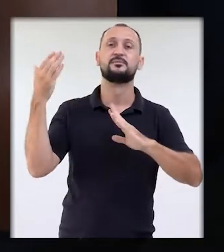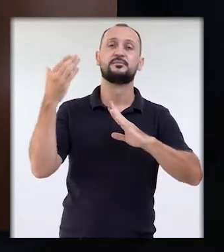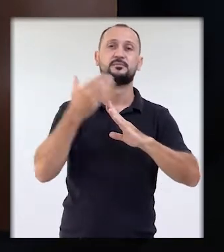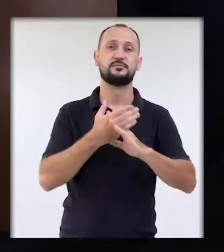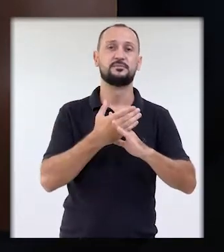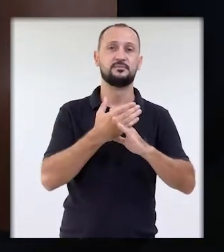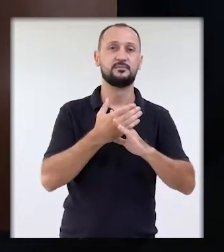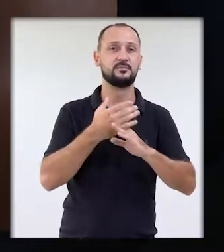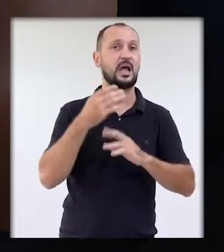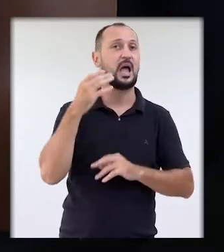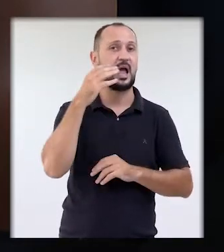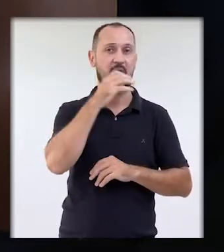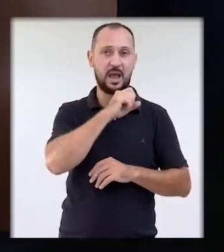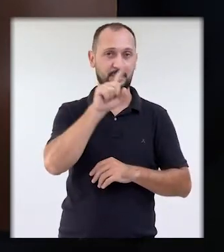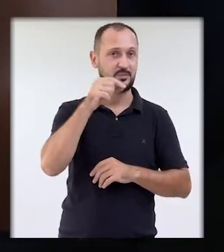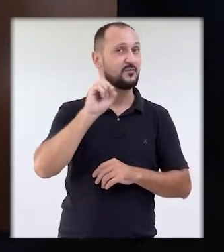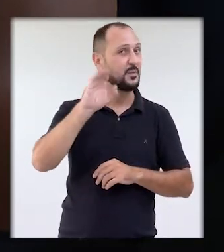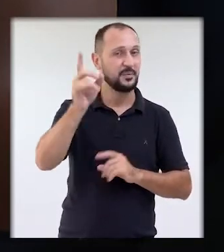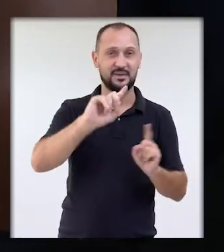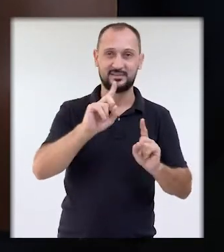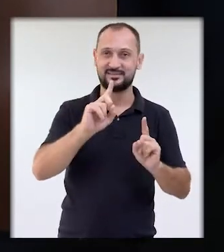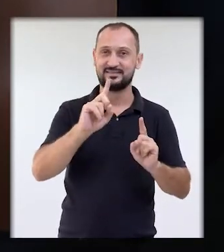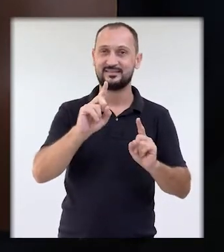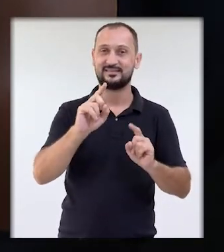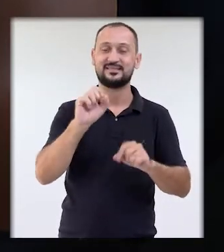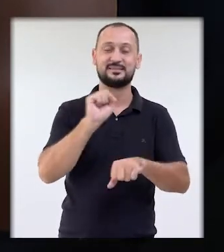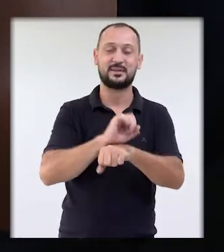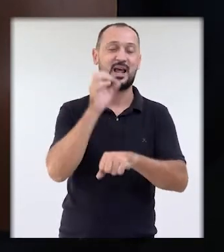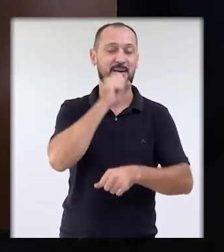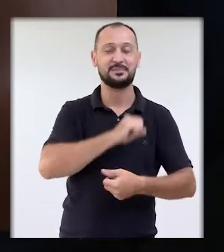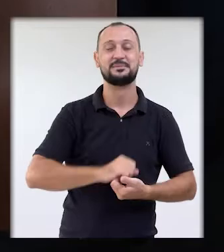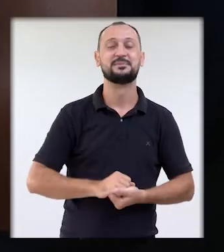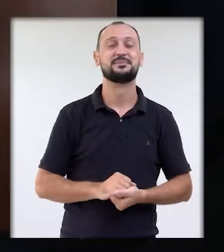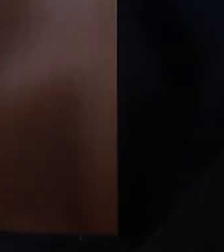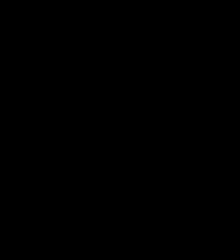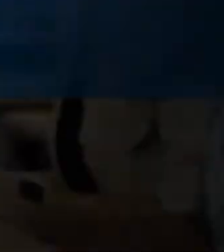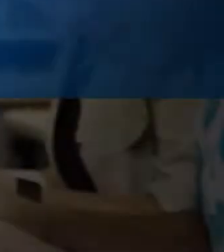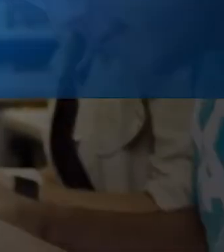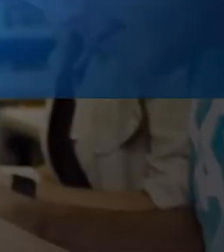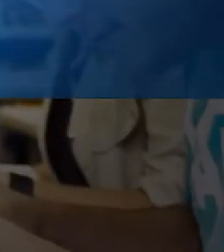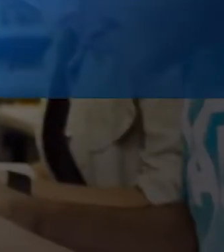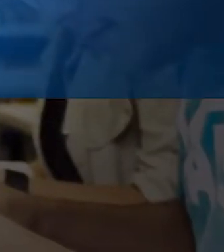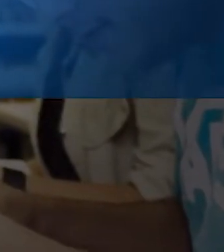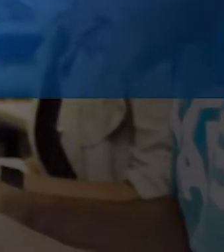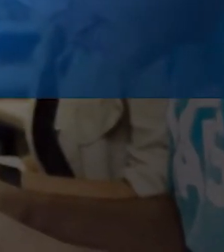um breve intervalo. Fique ligado, não saia daí. Até o próximo bloco.